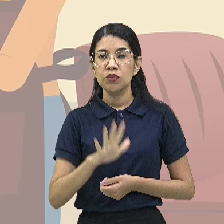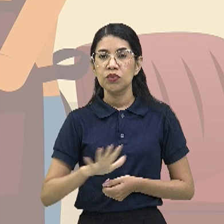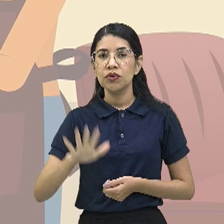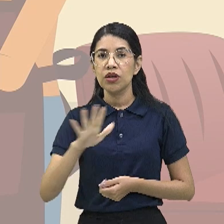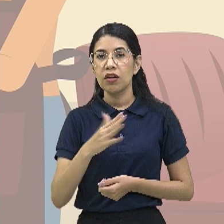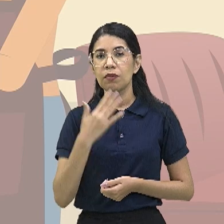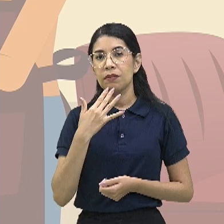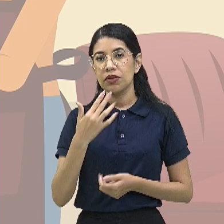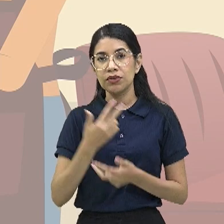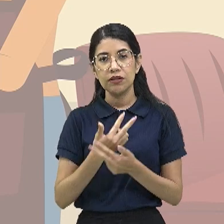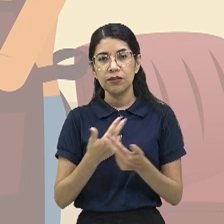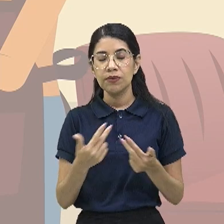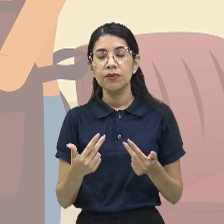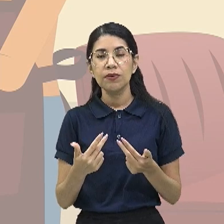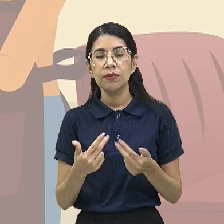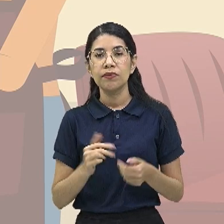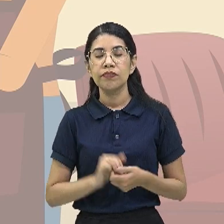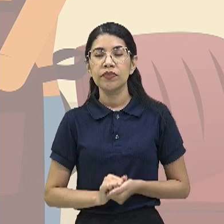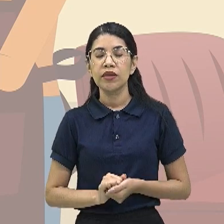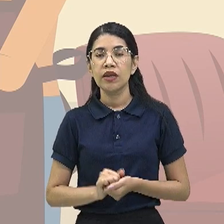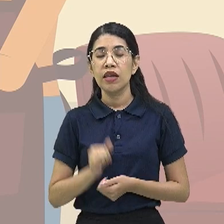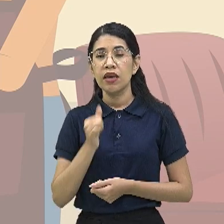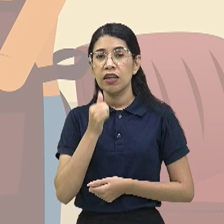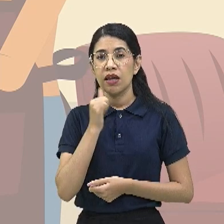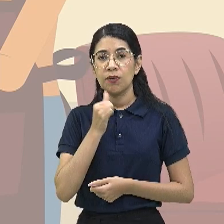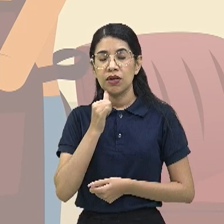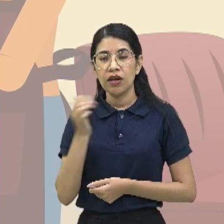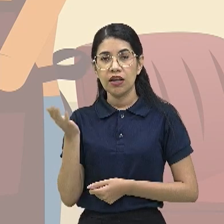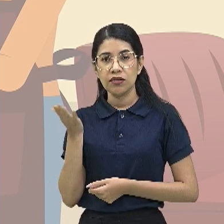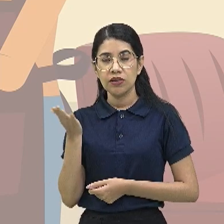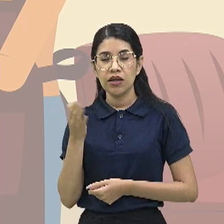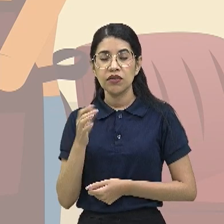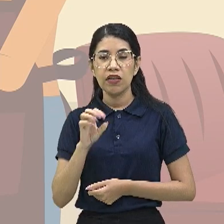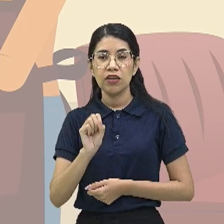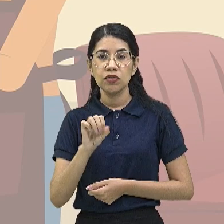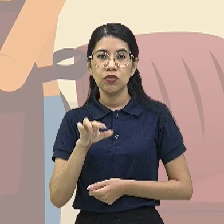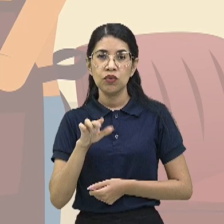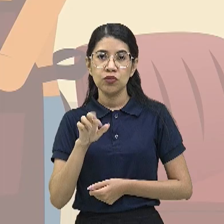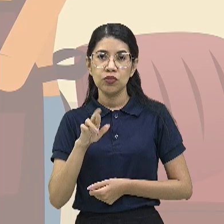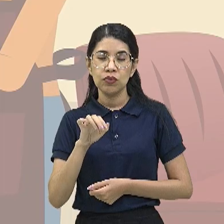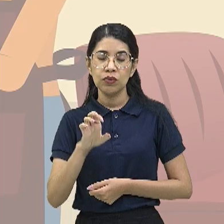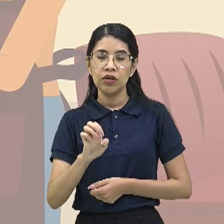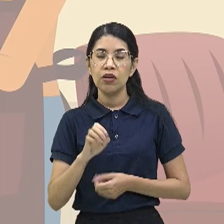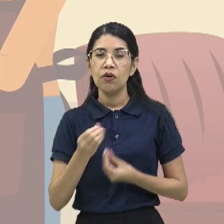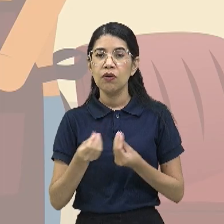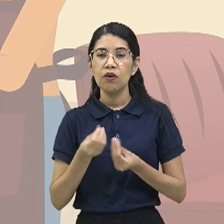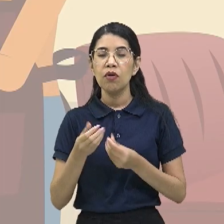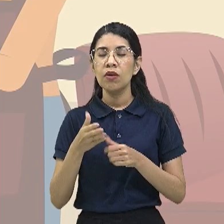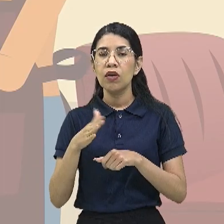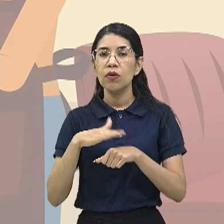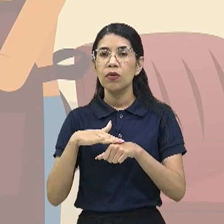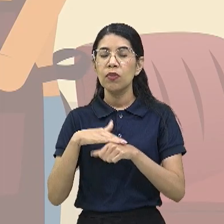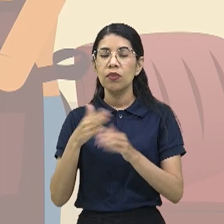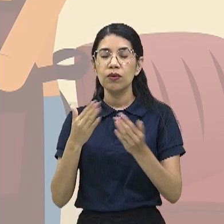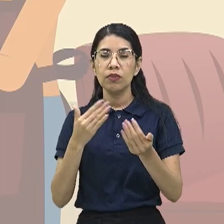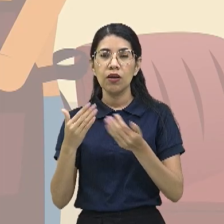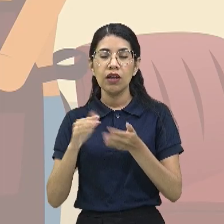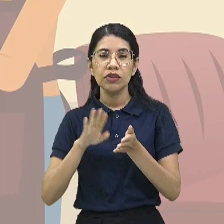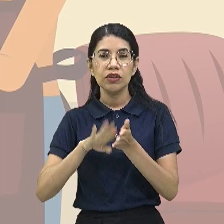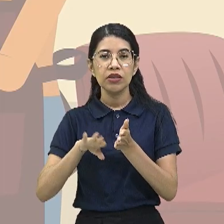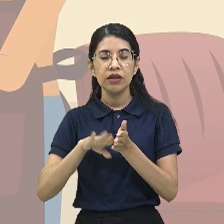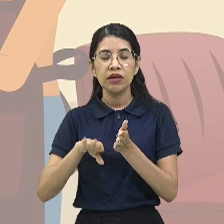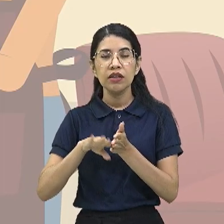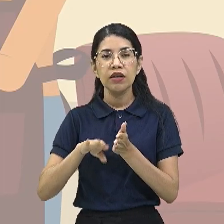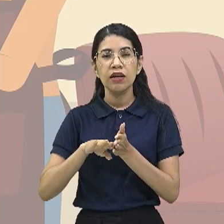aqui a garçonete fala sure, certo? Vamos ver como ficaria esse diálogo, tirando aquelas partes